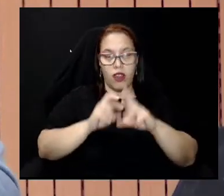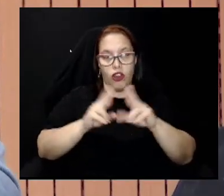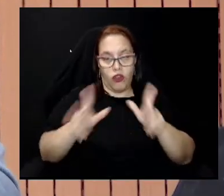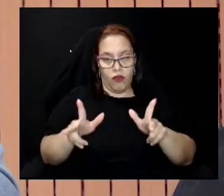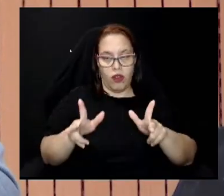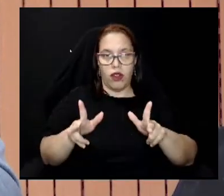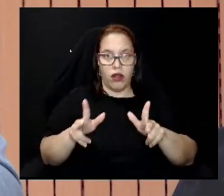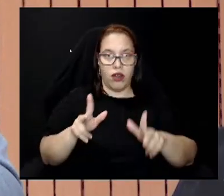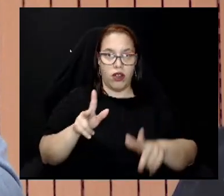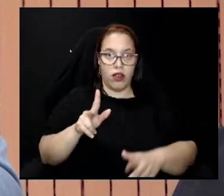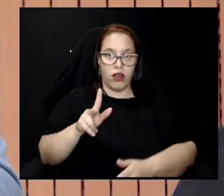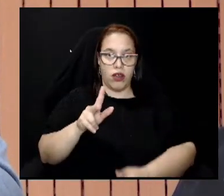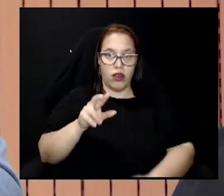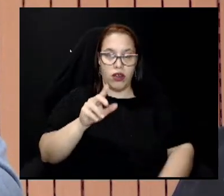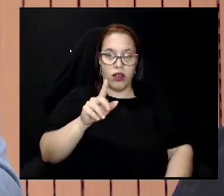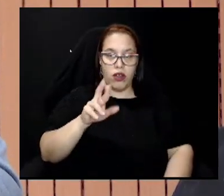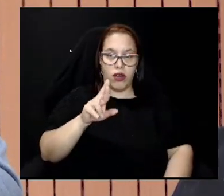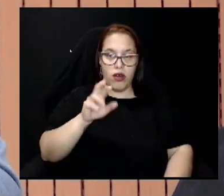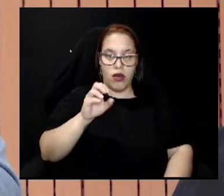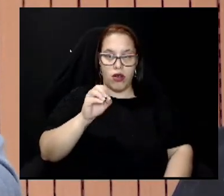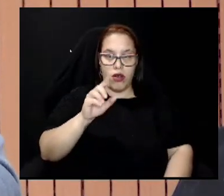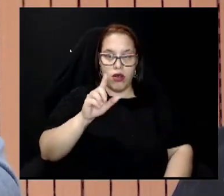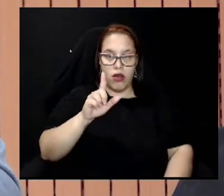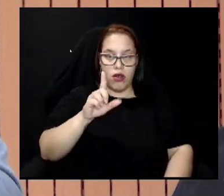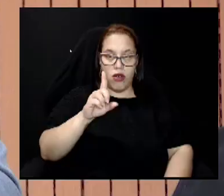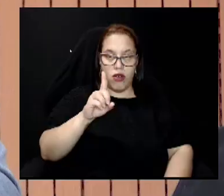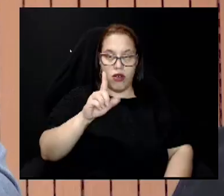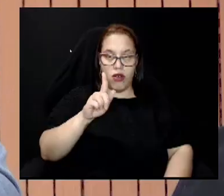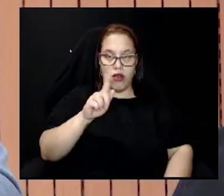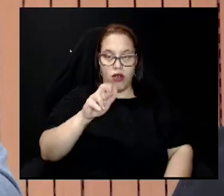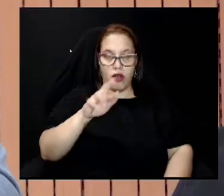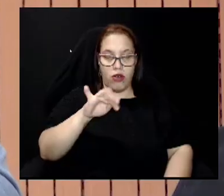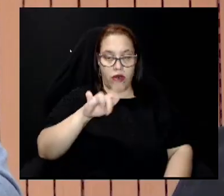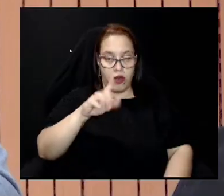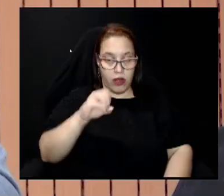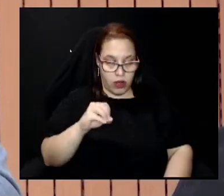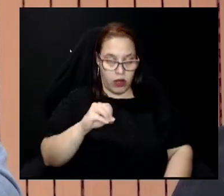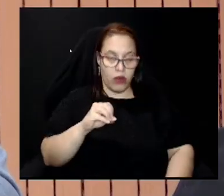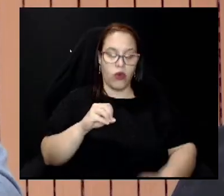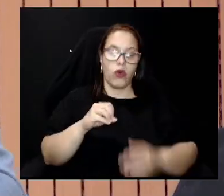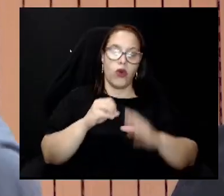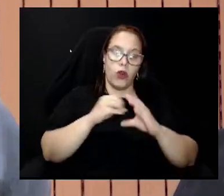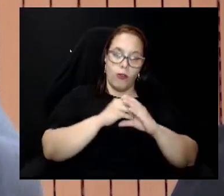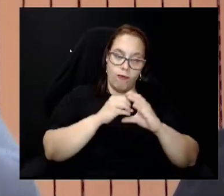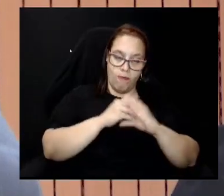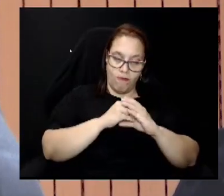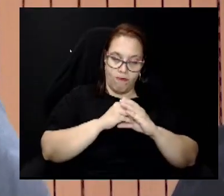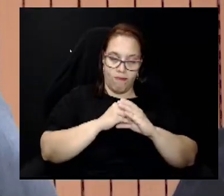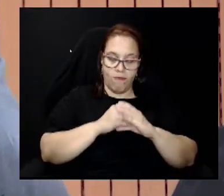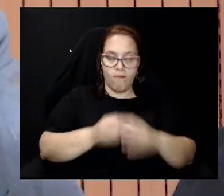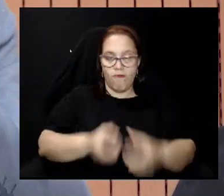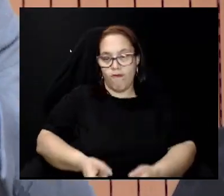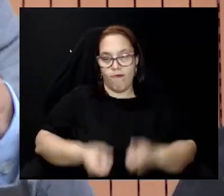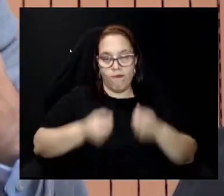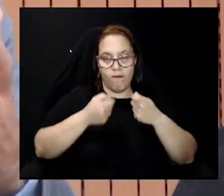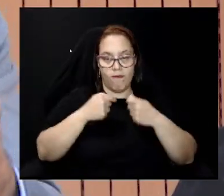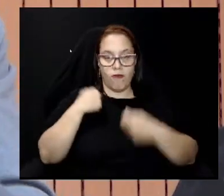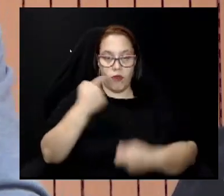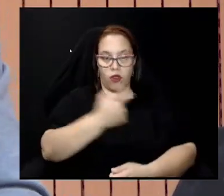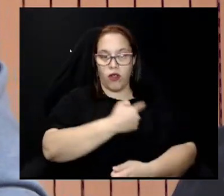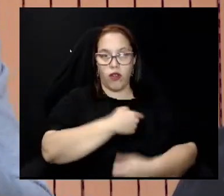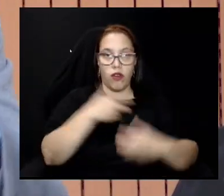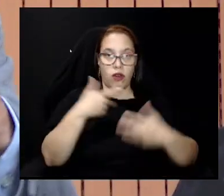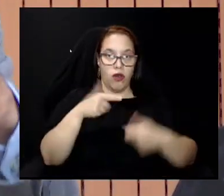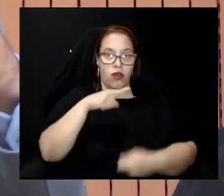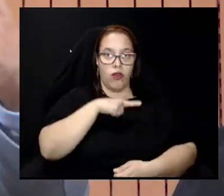Rodrigo. A célula do câncer, ela é uma célula do nosso corpo, não que todos nós tenhamos cânceres